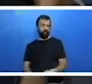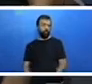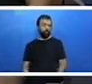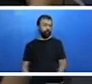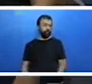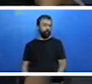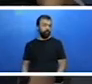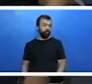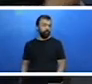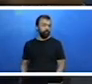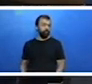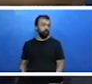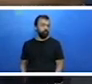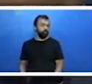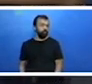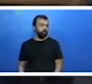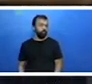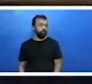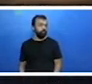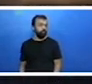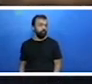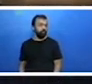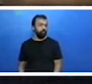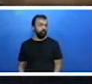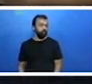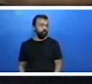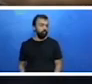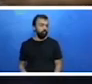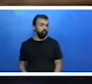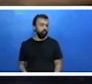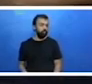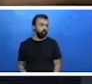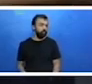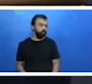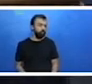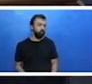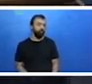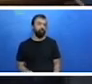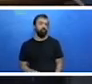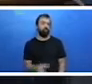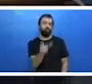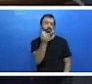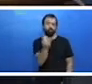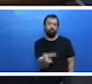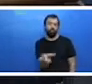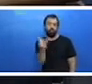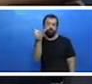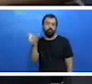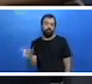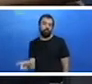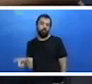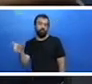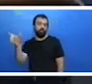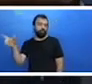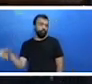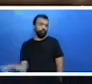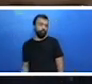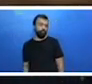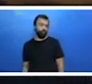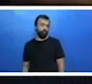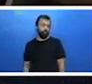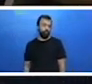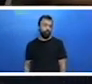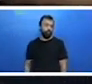tem uma casa após a vírgula, eu tenho décimo. Se eu tenho 2 casas após a vírgula, eu